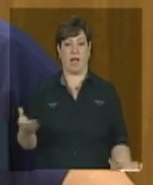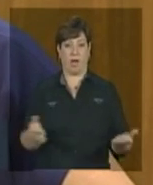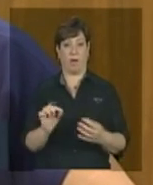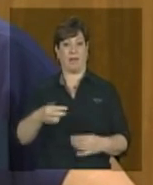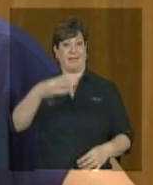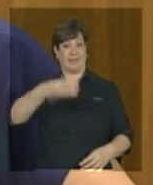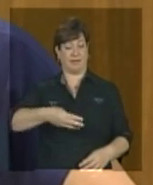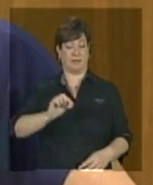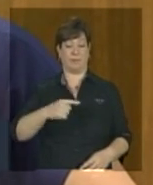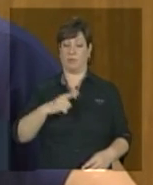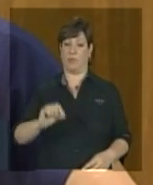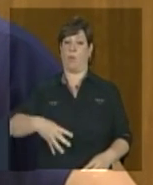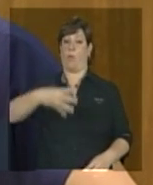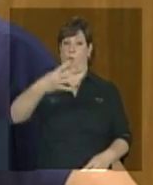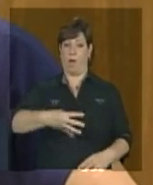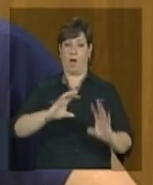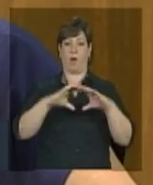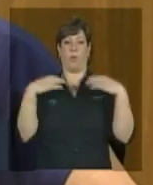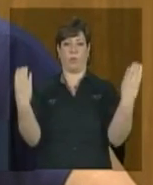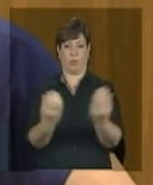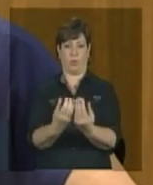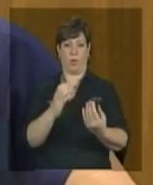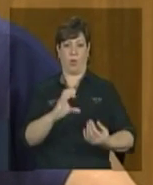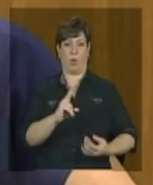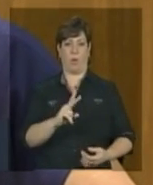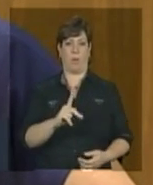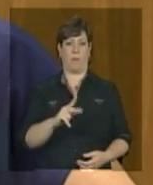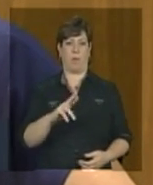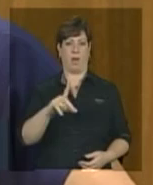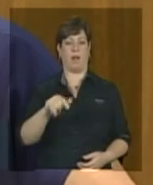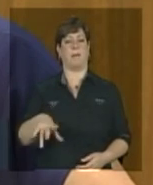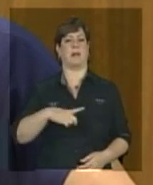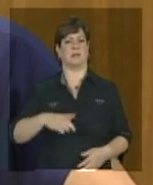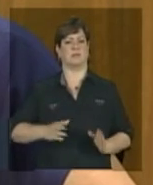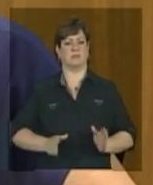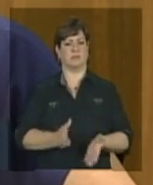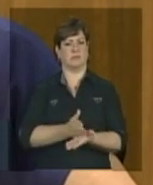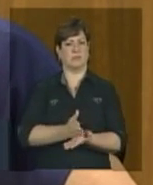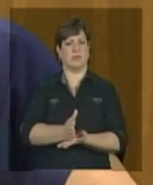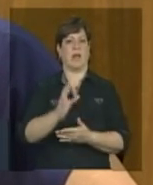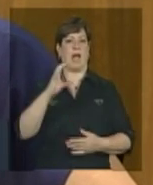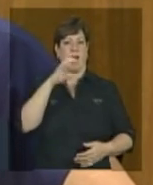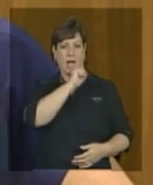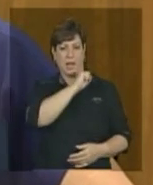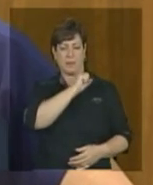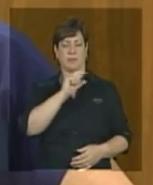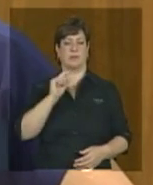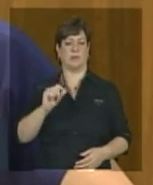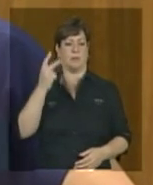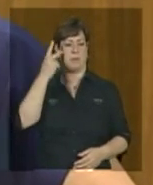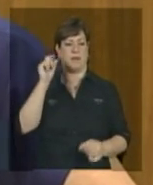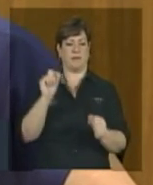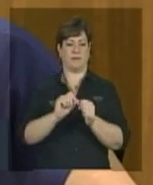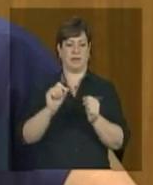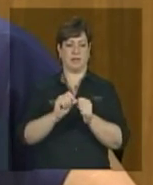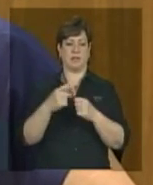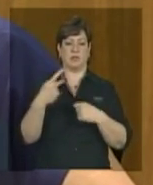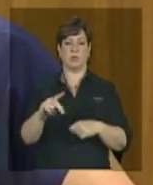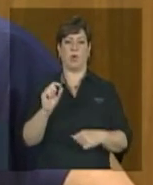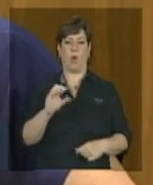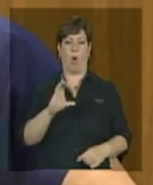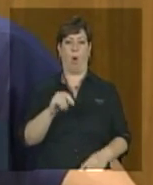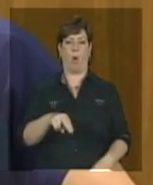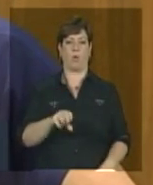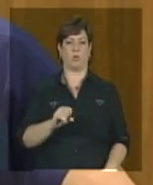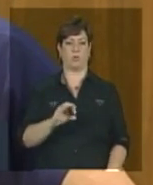a sua quarta cúpula, mas caminha muito rapidamente em direção à sua